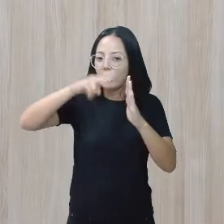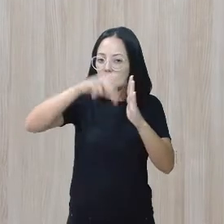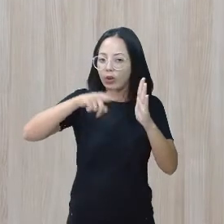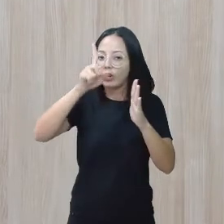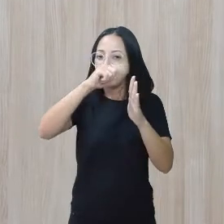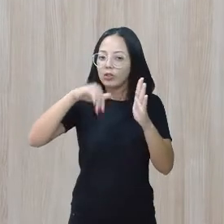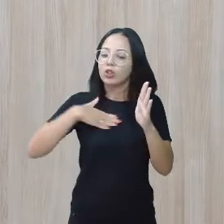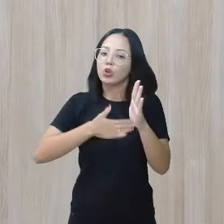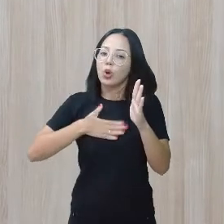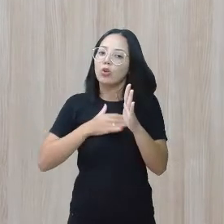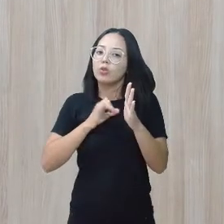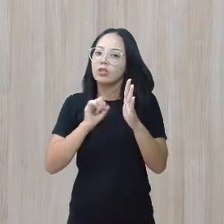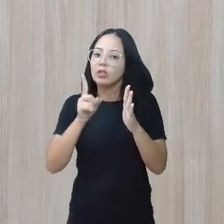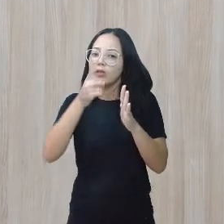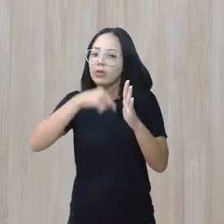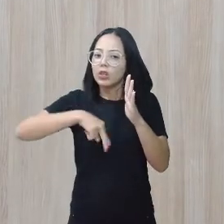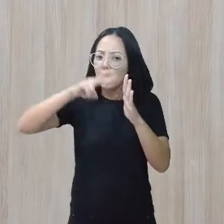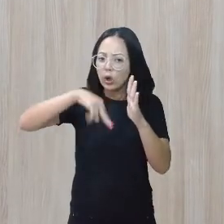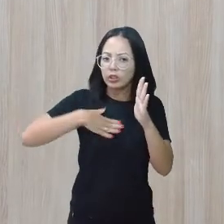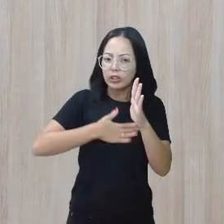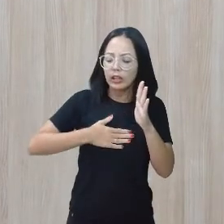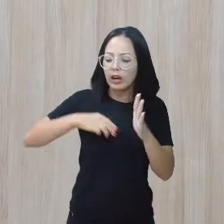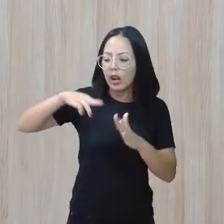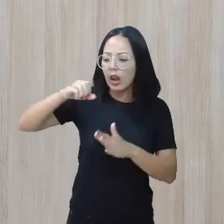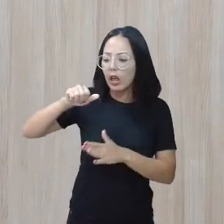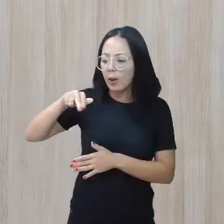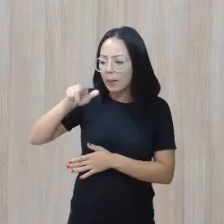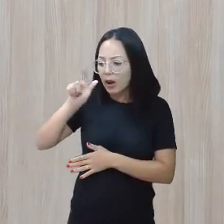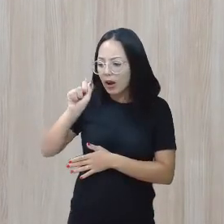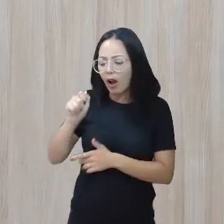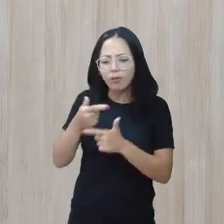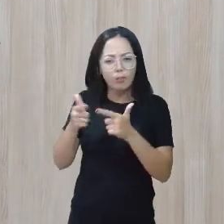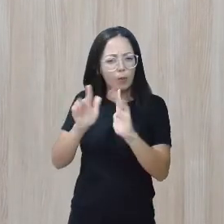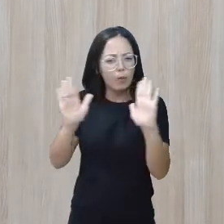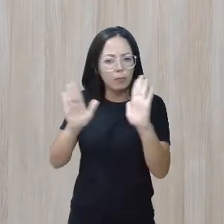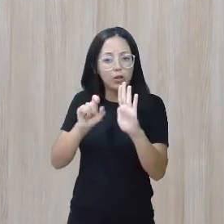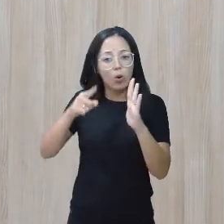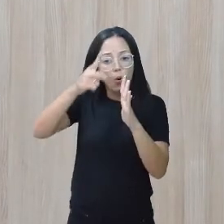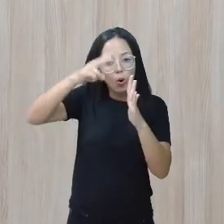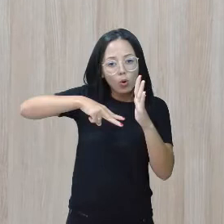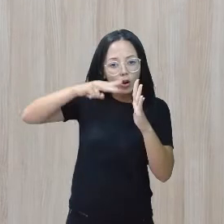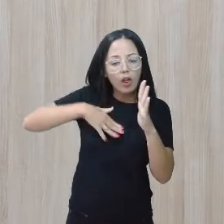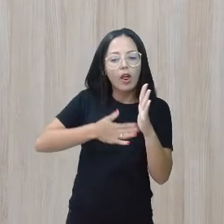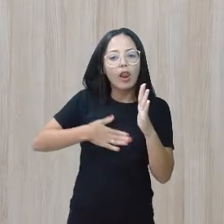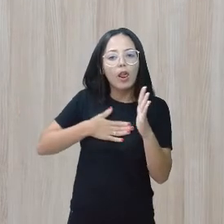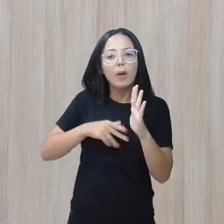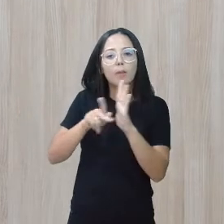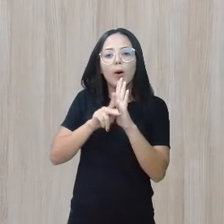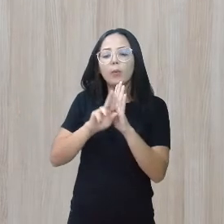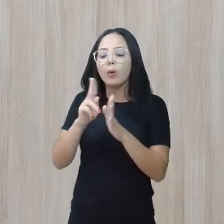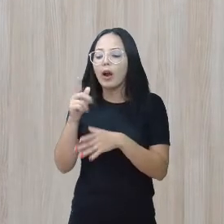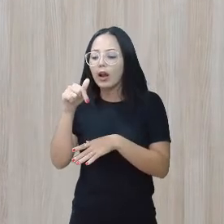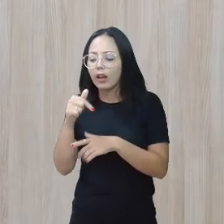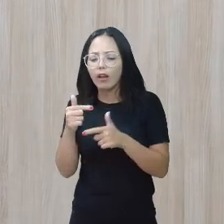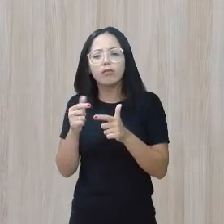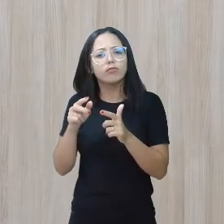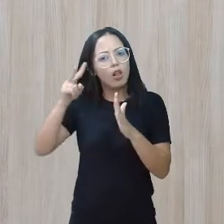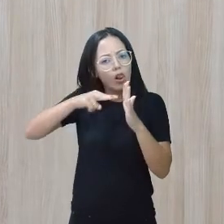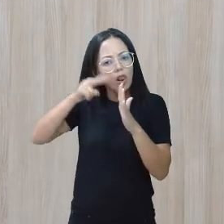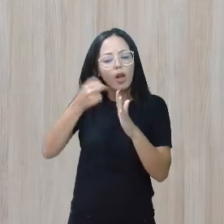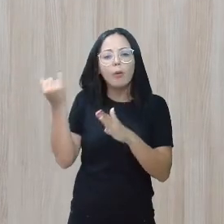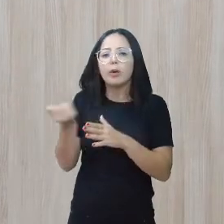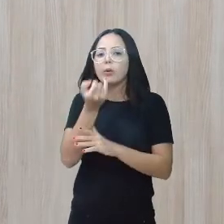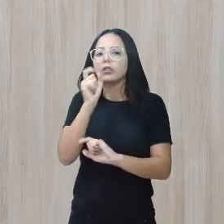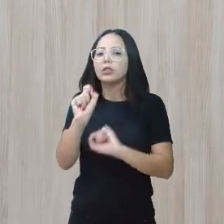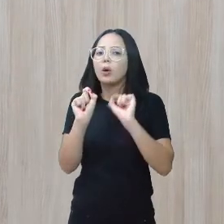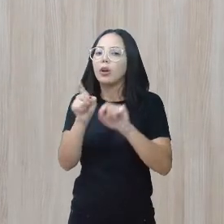seja, se você gosta de ler mangá, leia mangá, não tem problema não. Se você gosta de ler uma HQ, leia um HQ. O importante